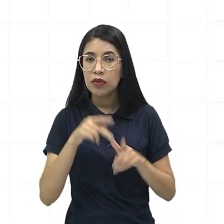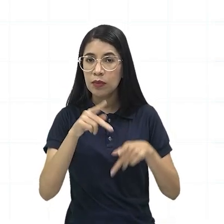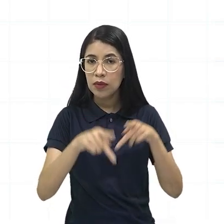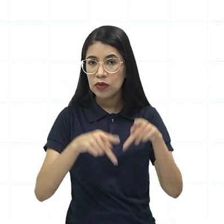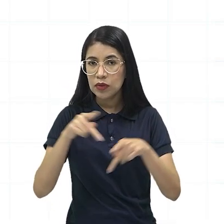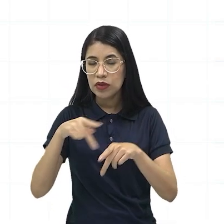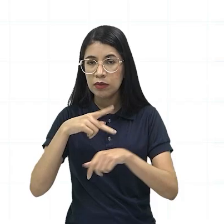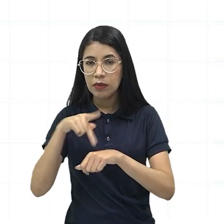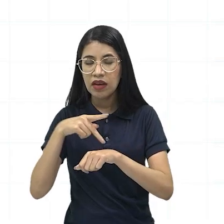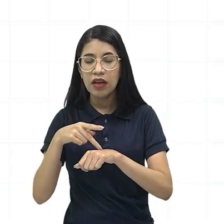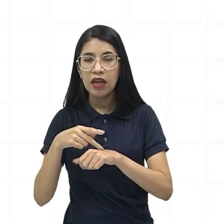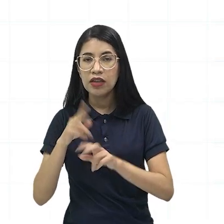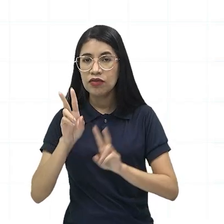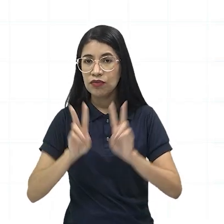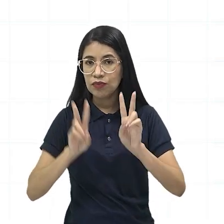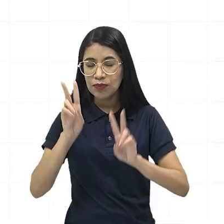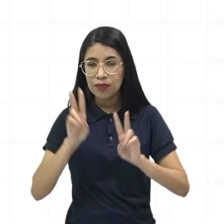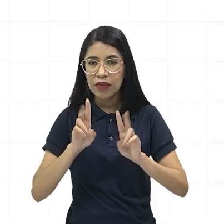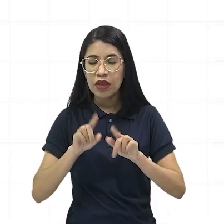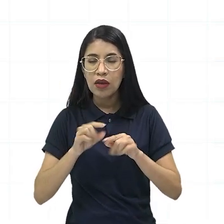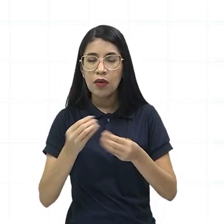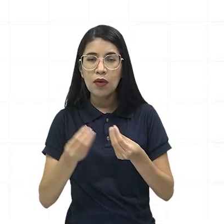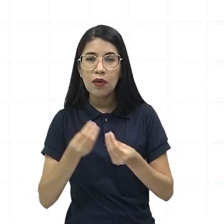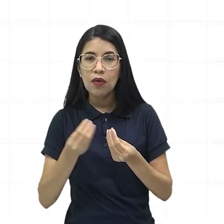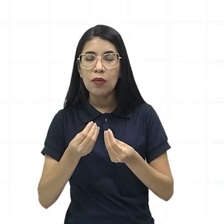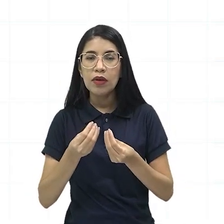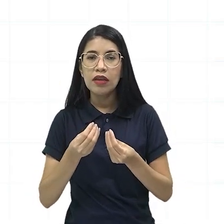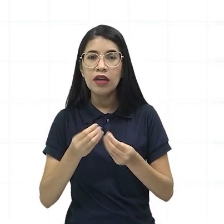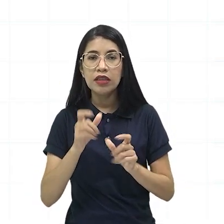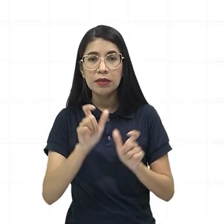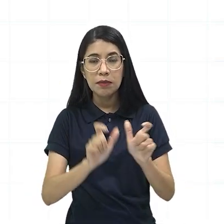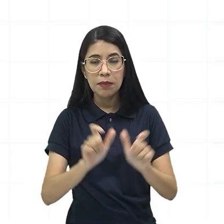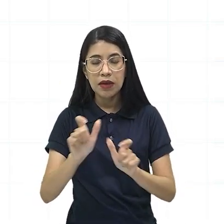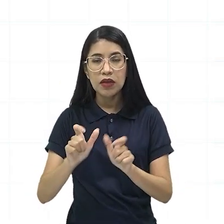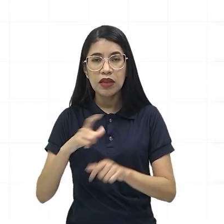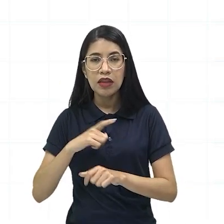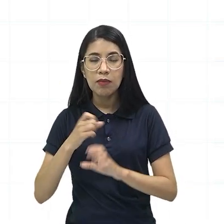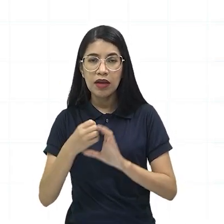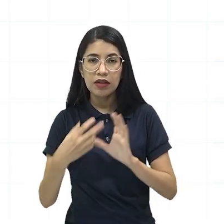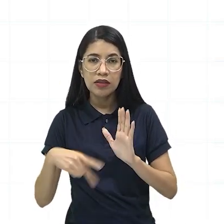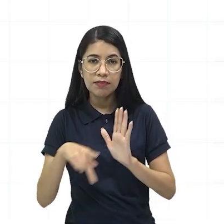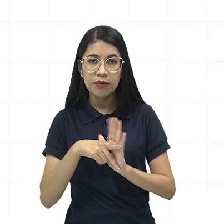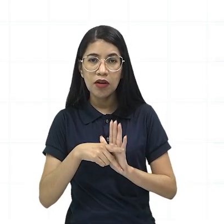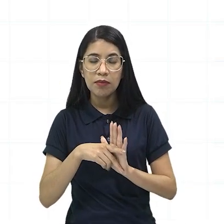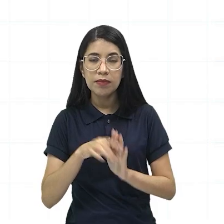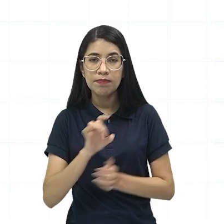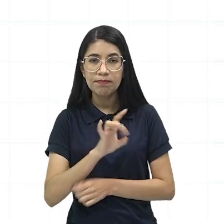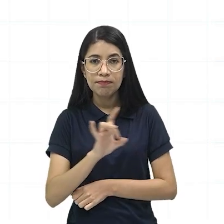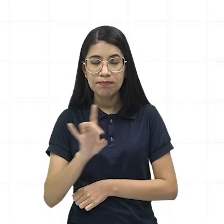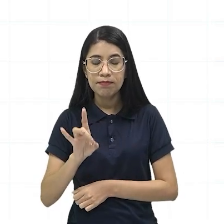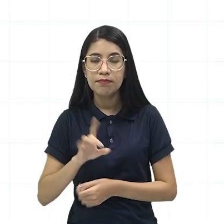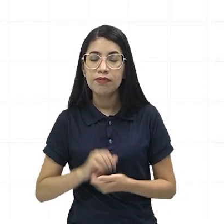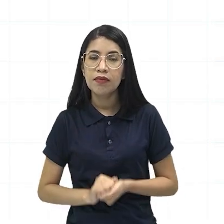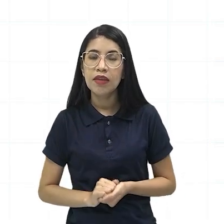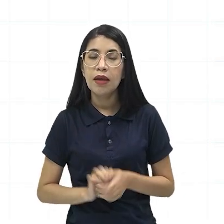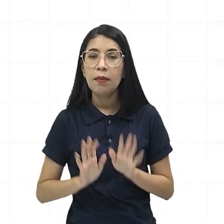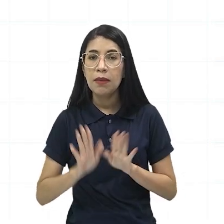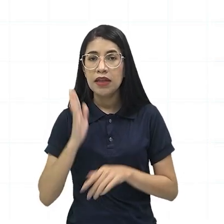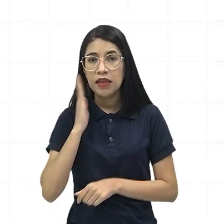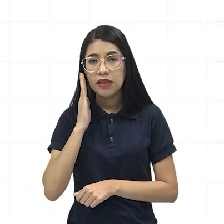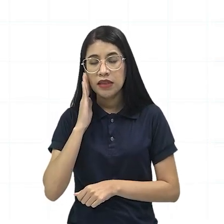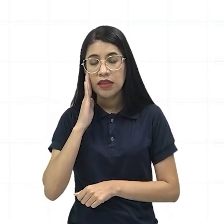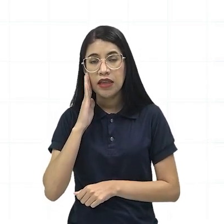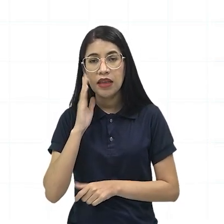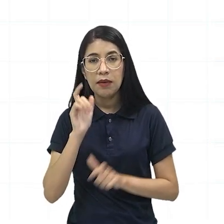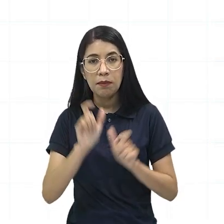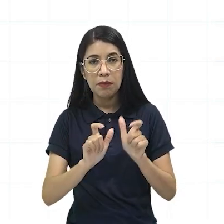o terremoto e como ele faz com que os chilenos tenham as suas personalidades específicas, né? Sei que muitos